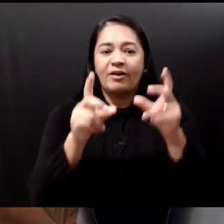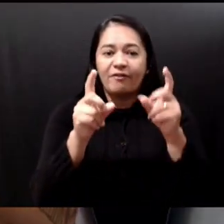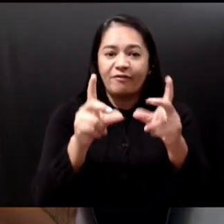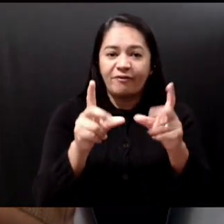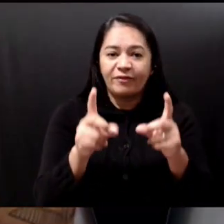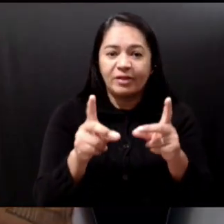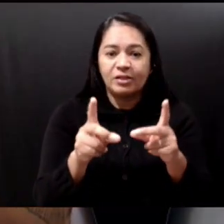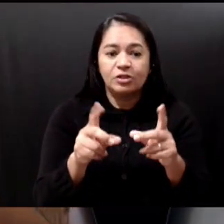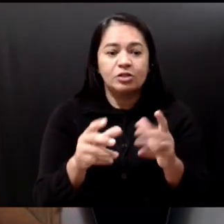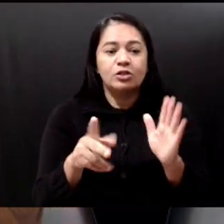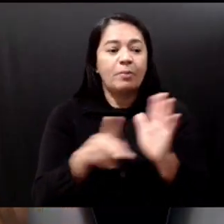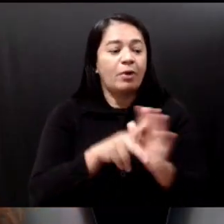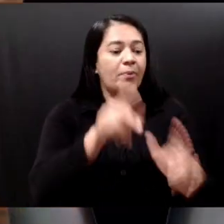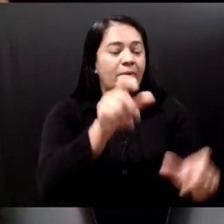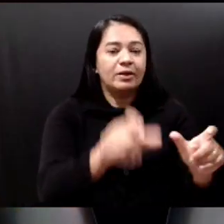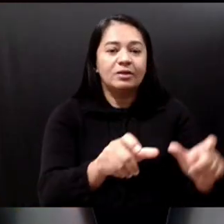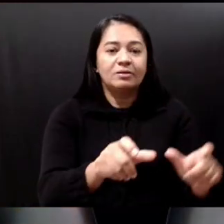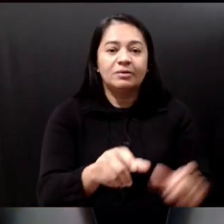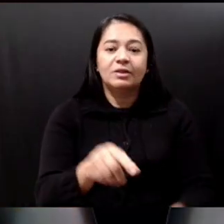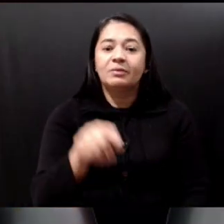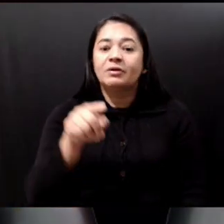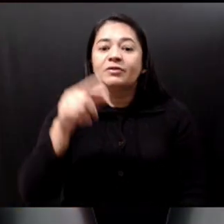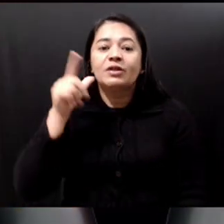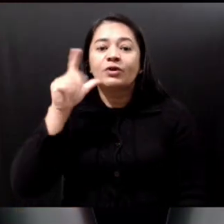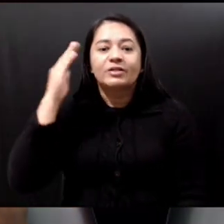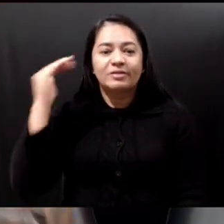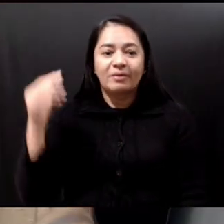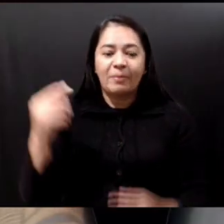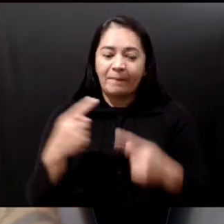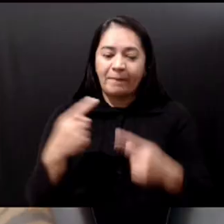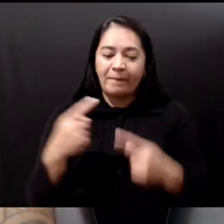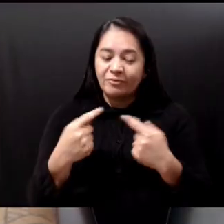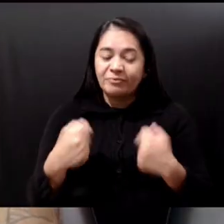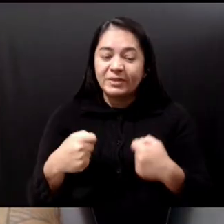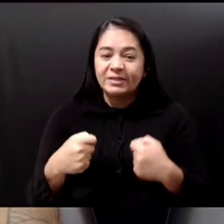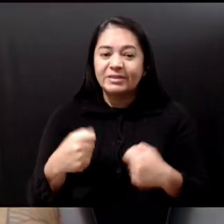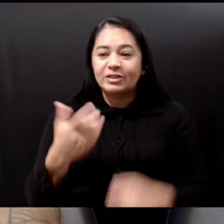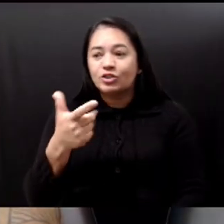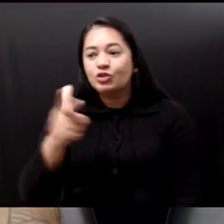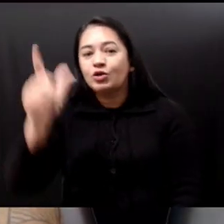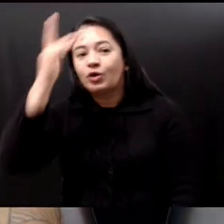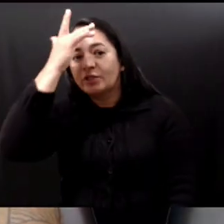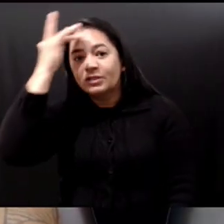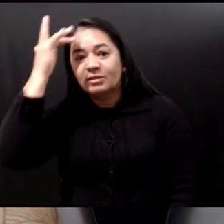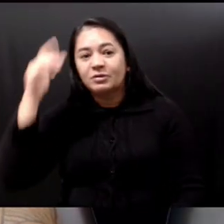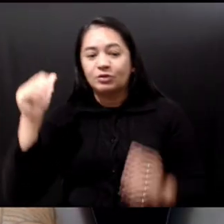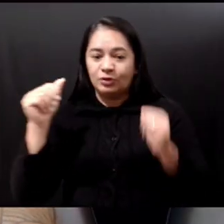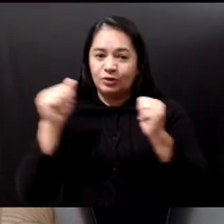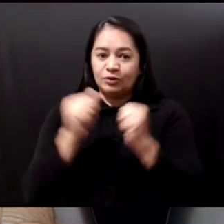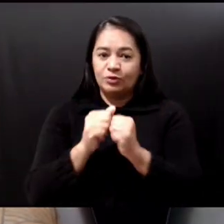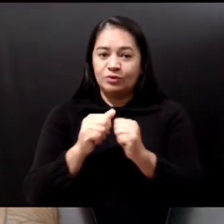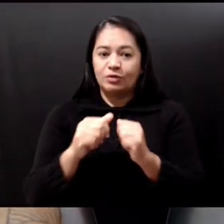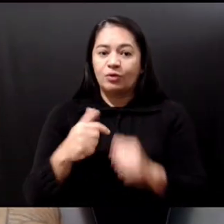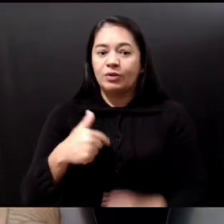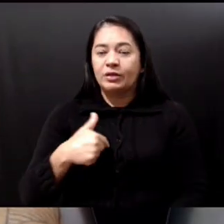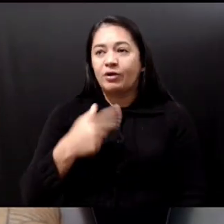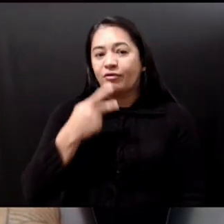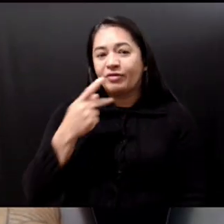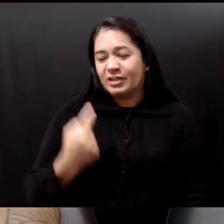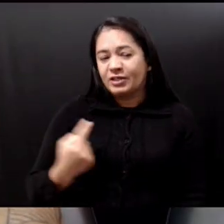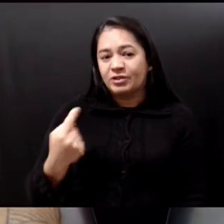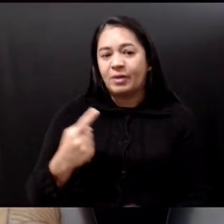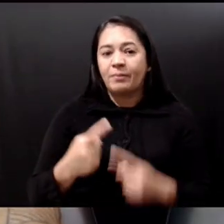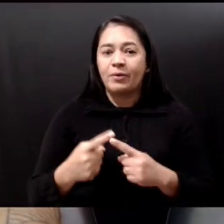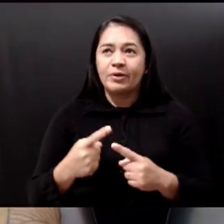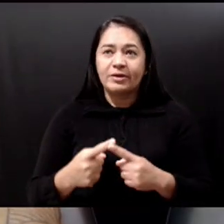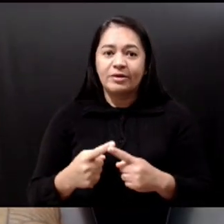você tenha sucesso, você precisa de mais pessoas ao seu redor. Quando eu falo que é muito sozinho, é porque eventualmente você tenta